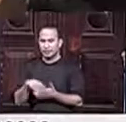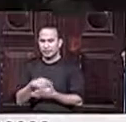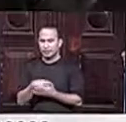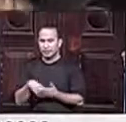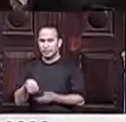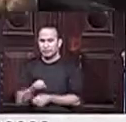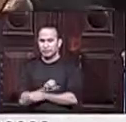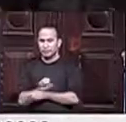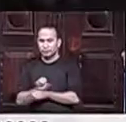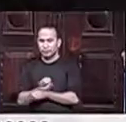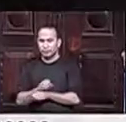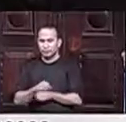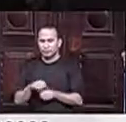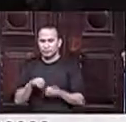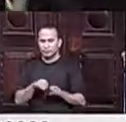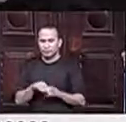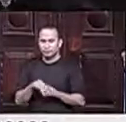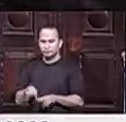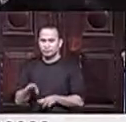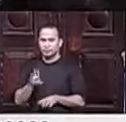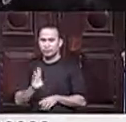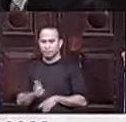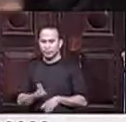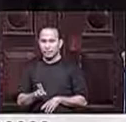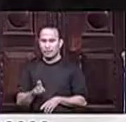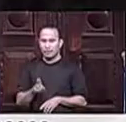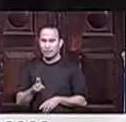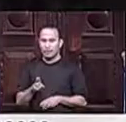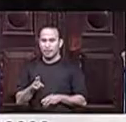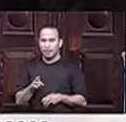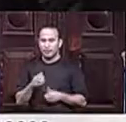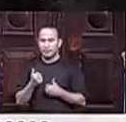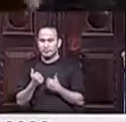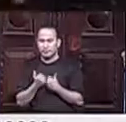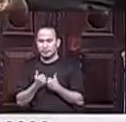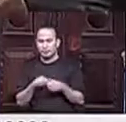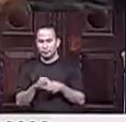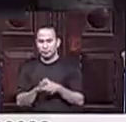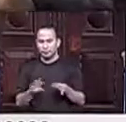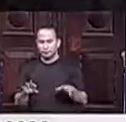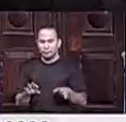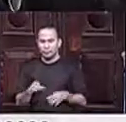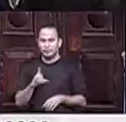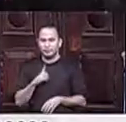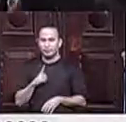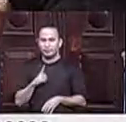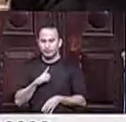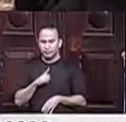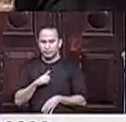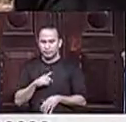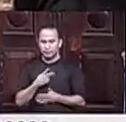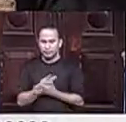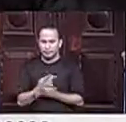uma representação no ministério público porque isso é uma ilegalidade